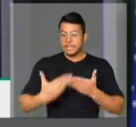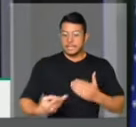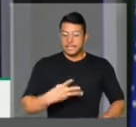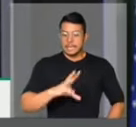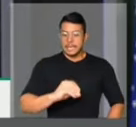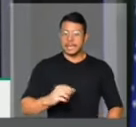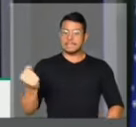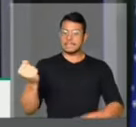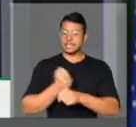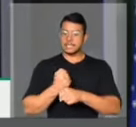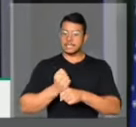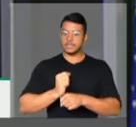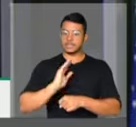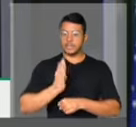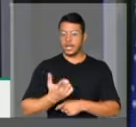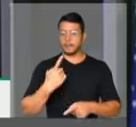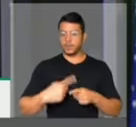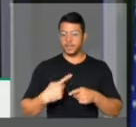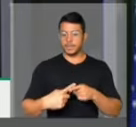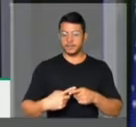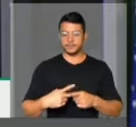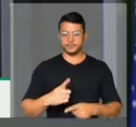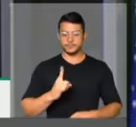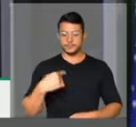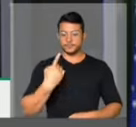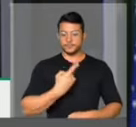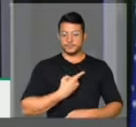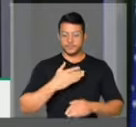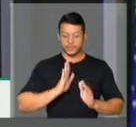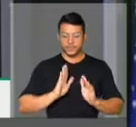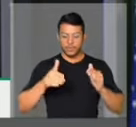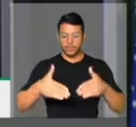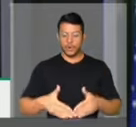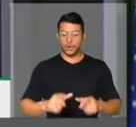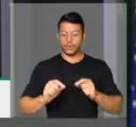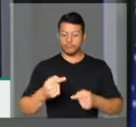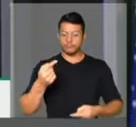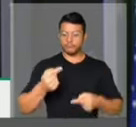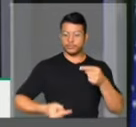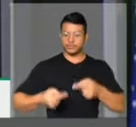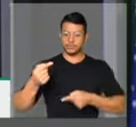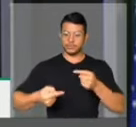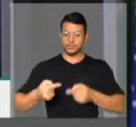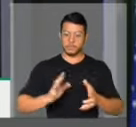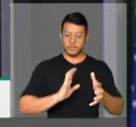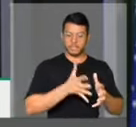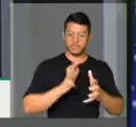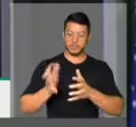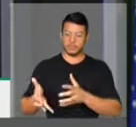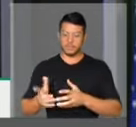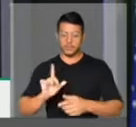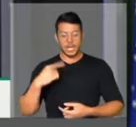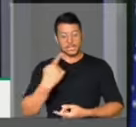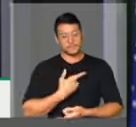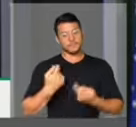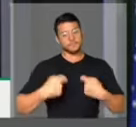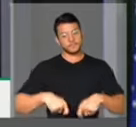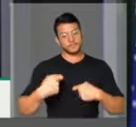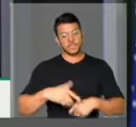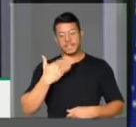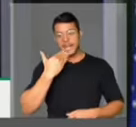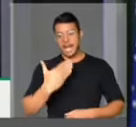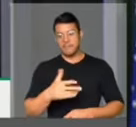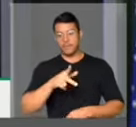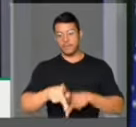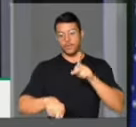perdemos 30 anos jogados fora porque nós damos prioridade à guerra de partido. A gente precisa legislar por